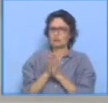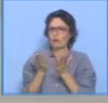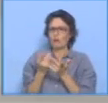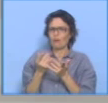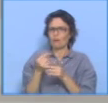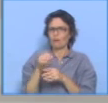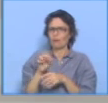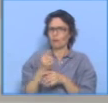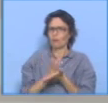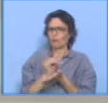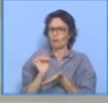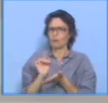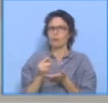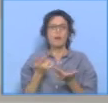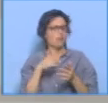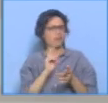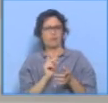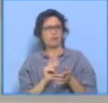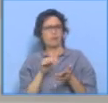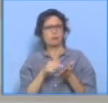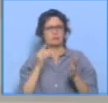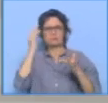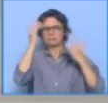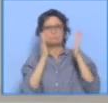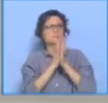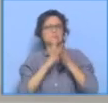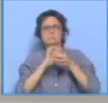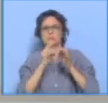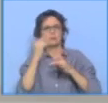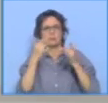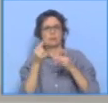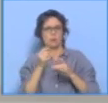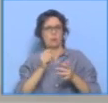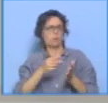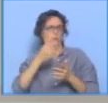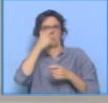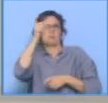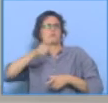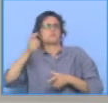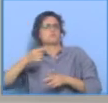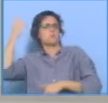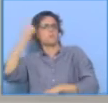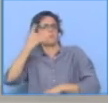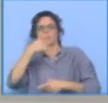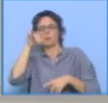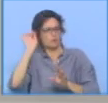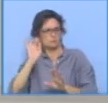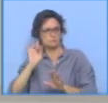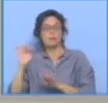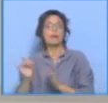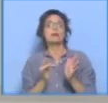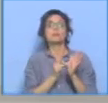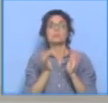grande mestre arrebatador de massas e multidões. Não. Jesus, é